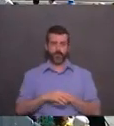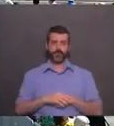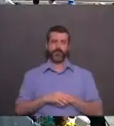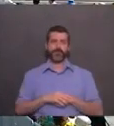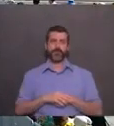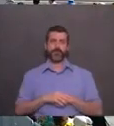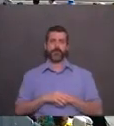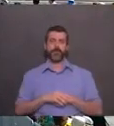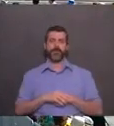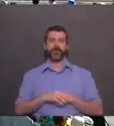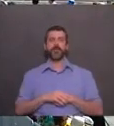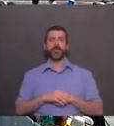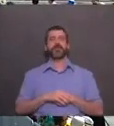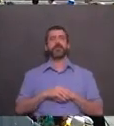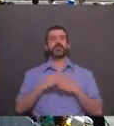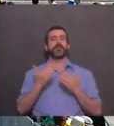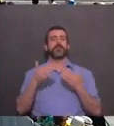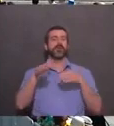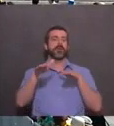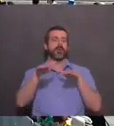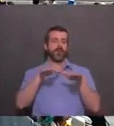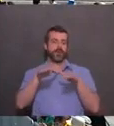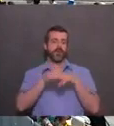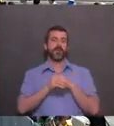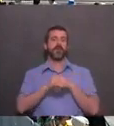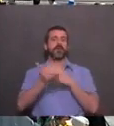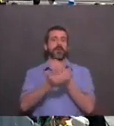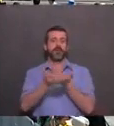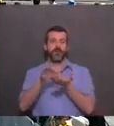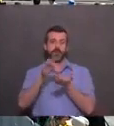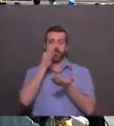Sagrada Comunione si distribuirà solamente in la mano.